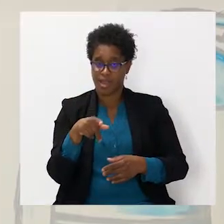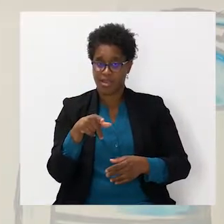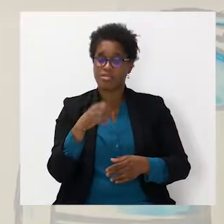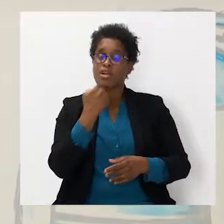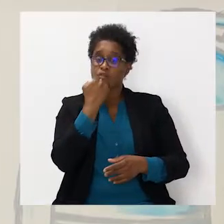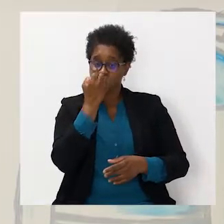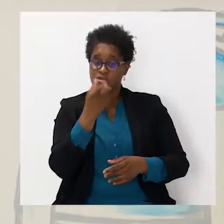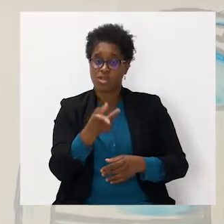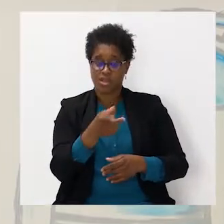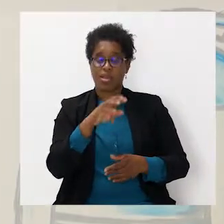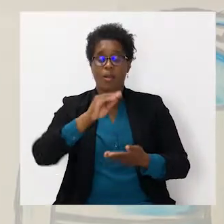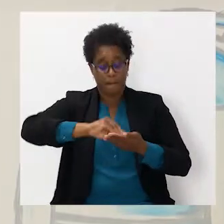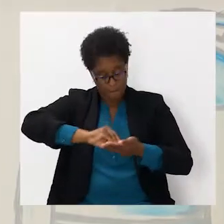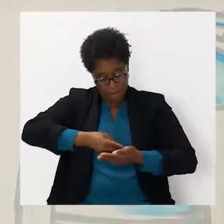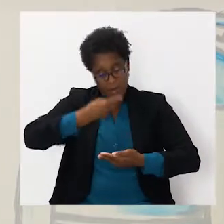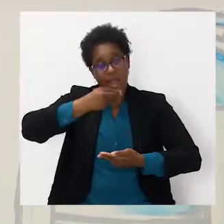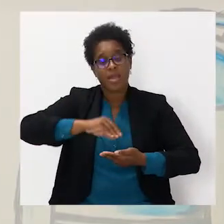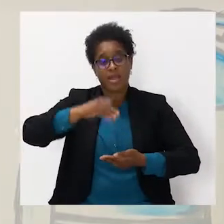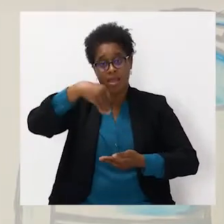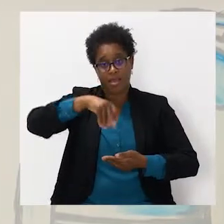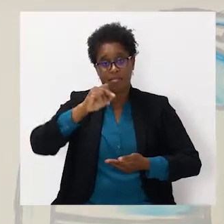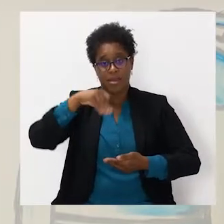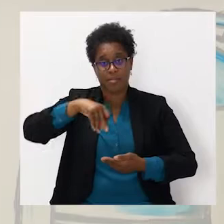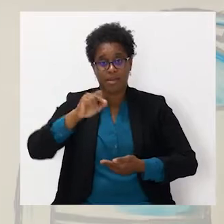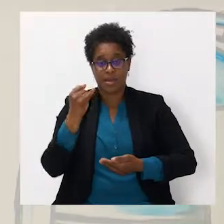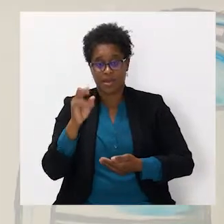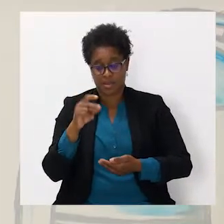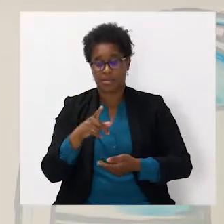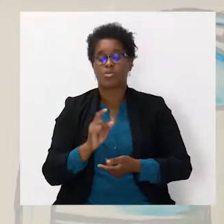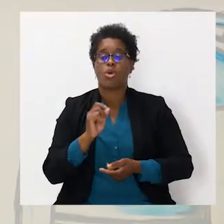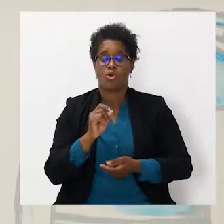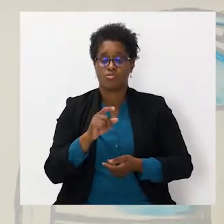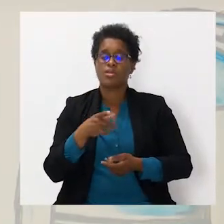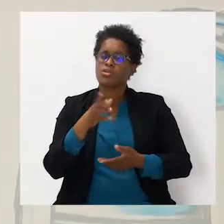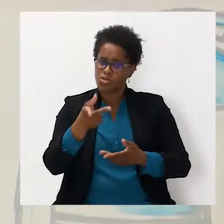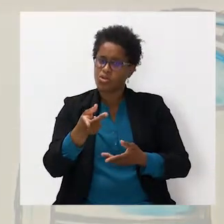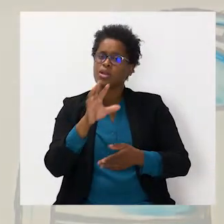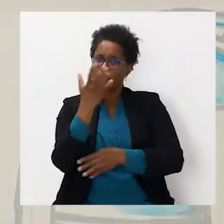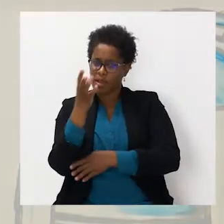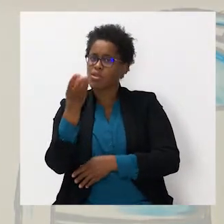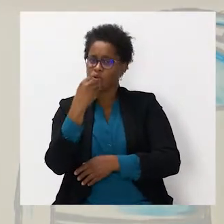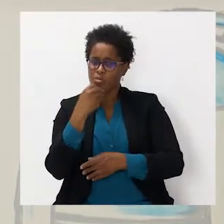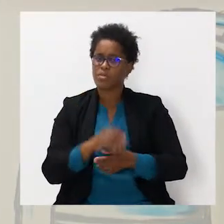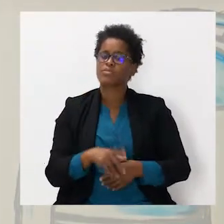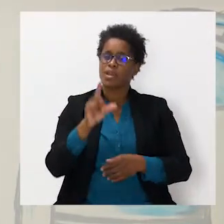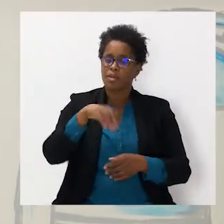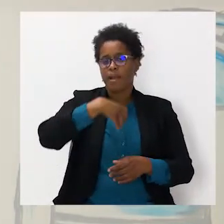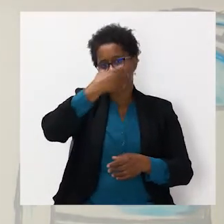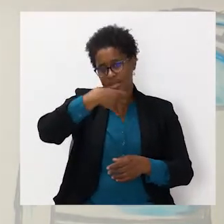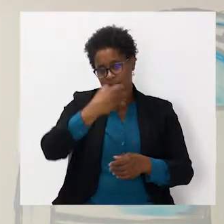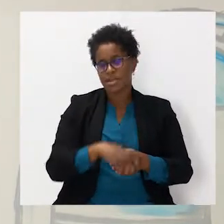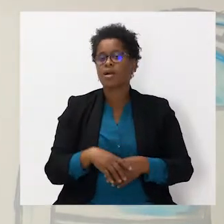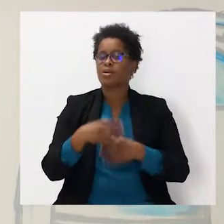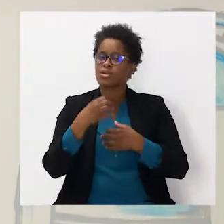Esta fruta é a papaya. Ela é o fruto da planta que nós comemos, assim como comemos a maçã, a banana,